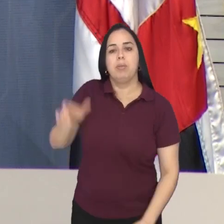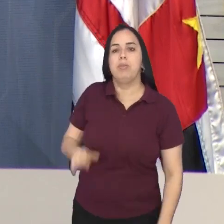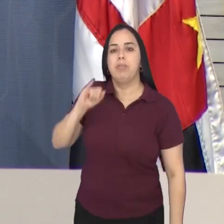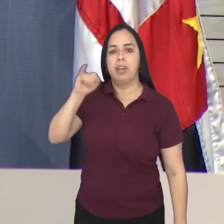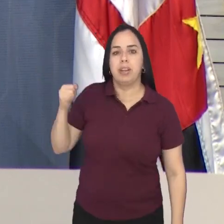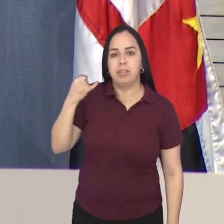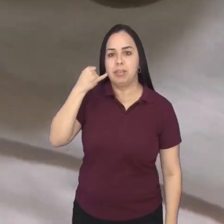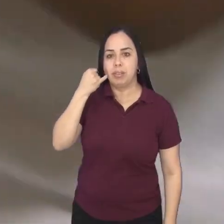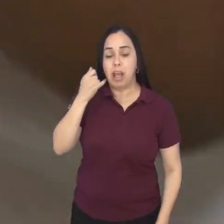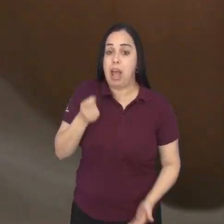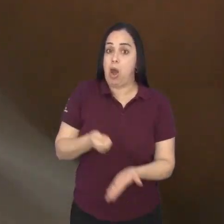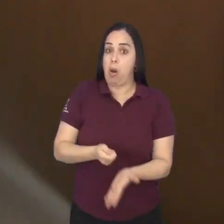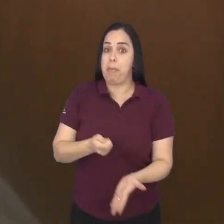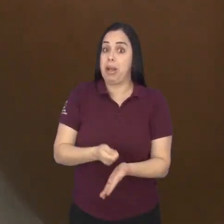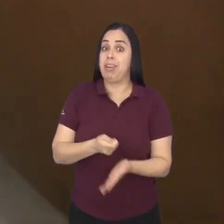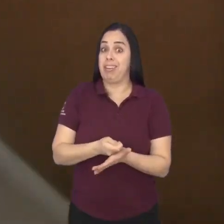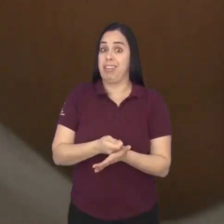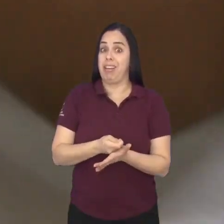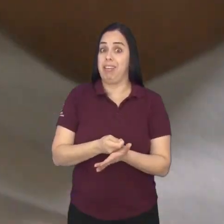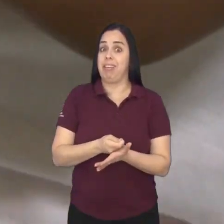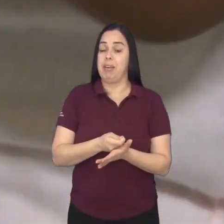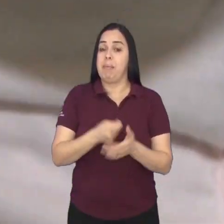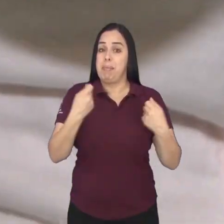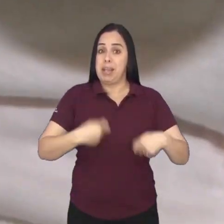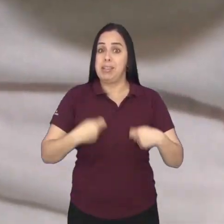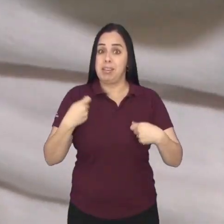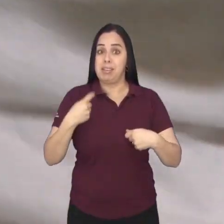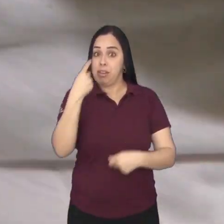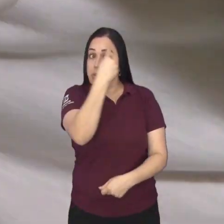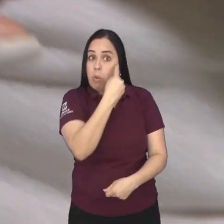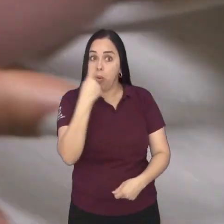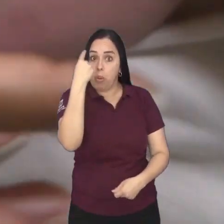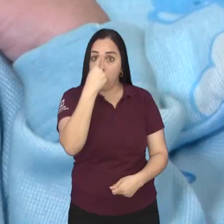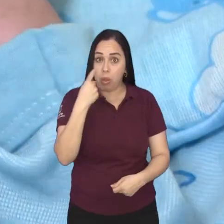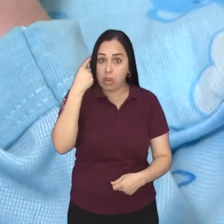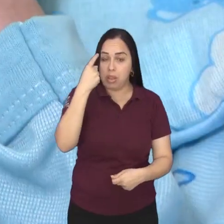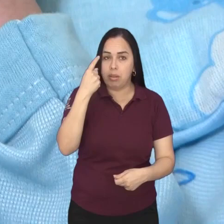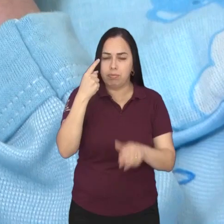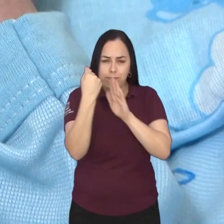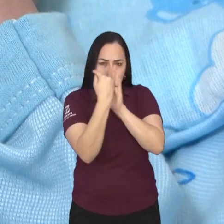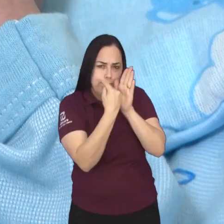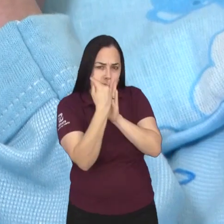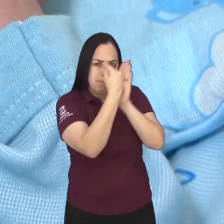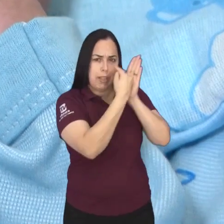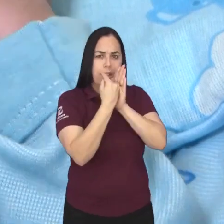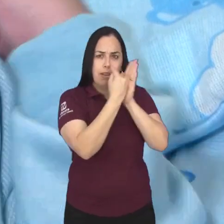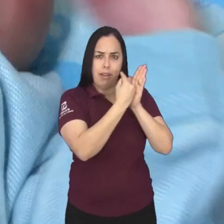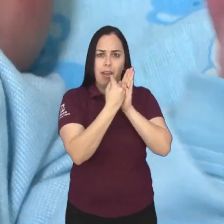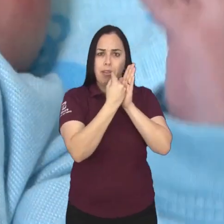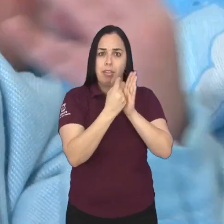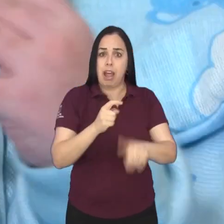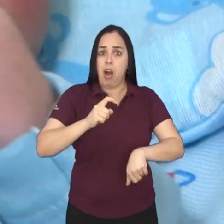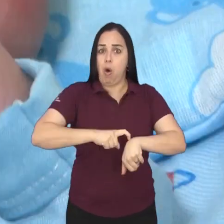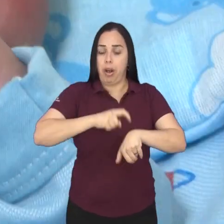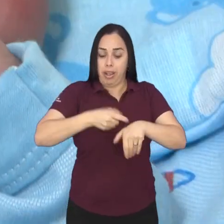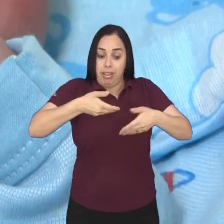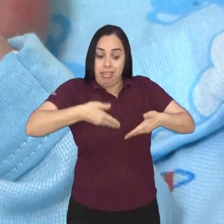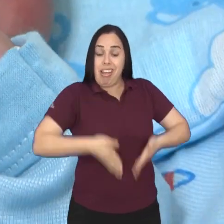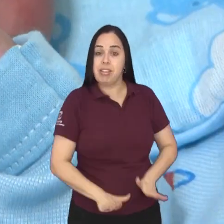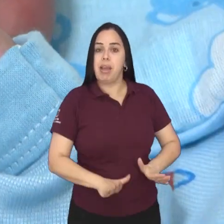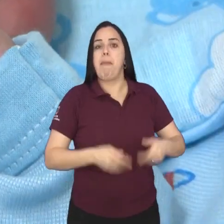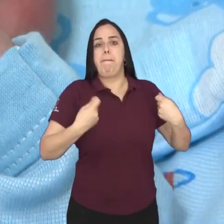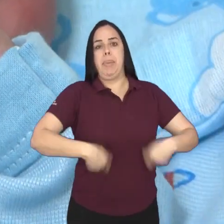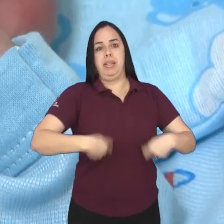Juvenil Silvério, torna obrigatória a realização do teste do olhinho em recém-nascidos nas salas de parto